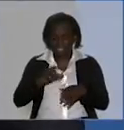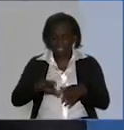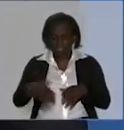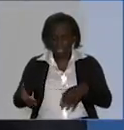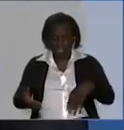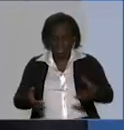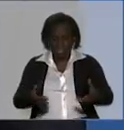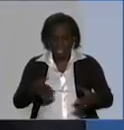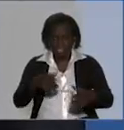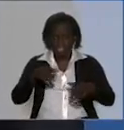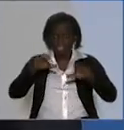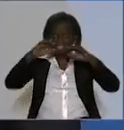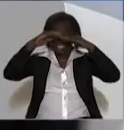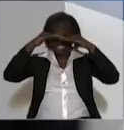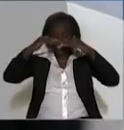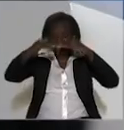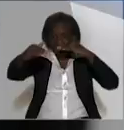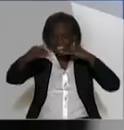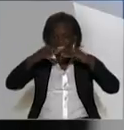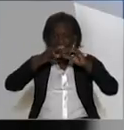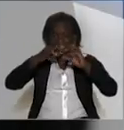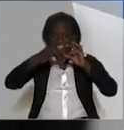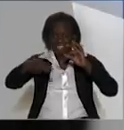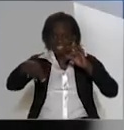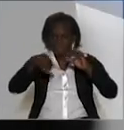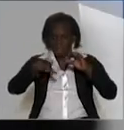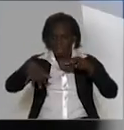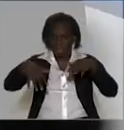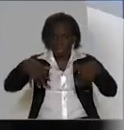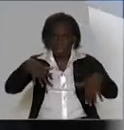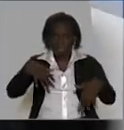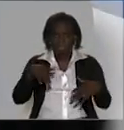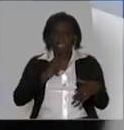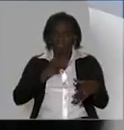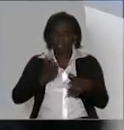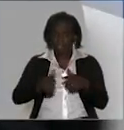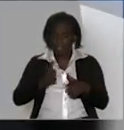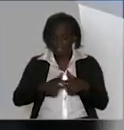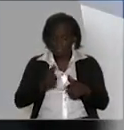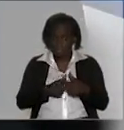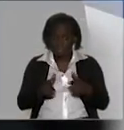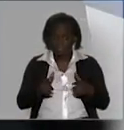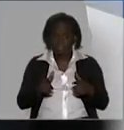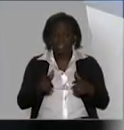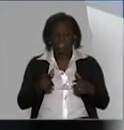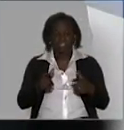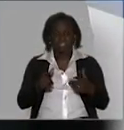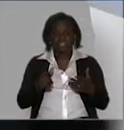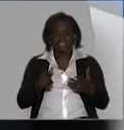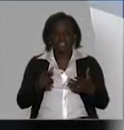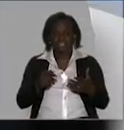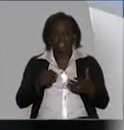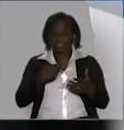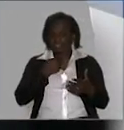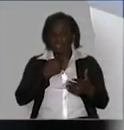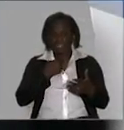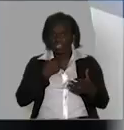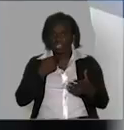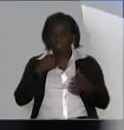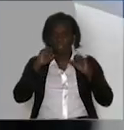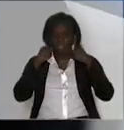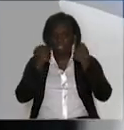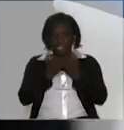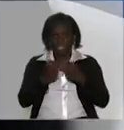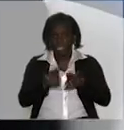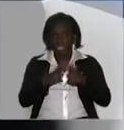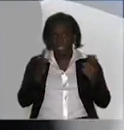peças soltas lá na Marquise, que é de lona, e existem problemas que não deveriam fazer com